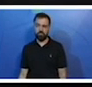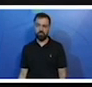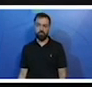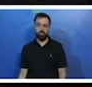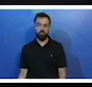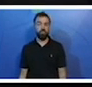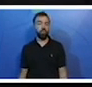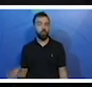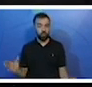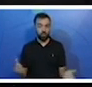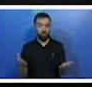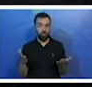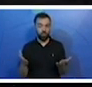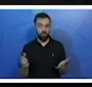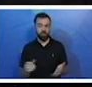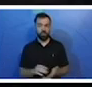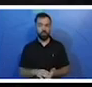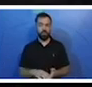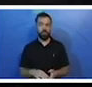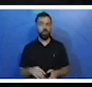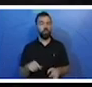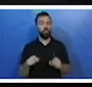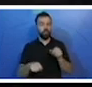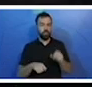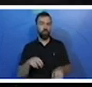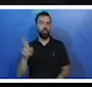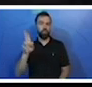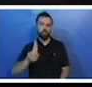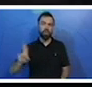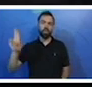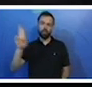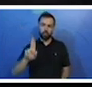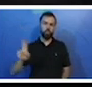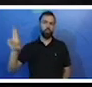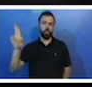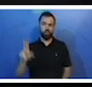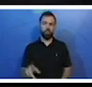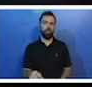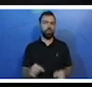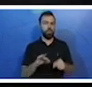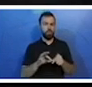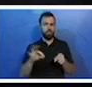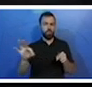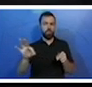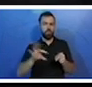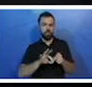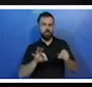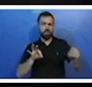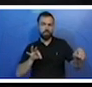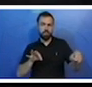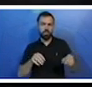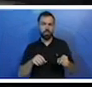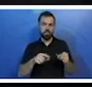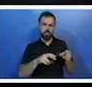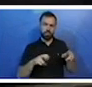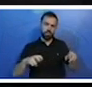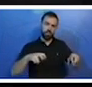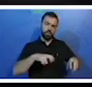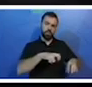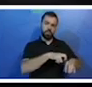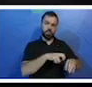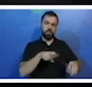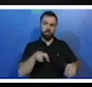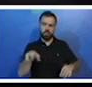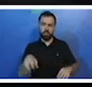Ainda nos dias de hoje, a bicicleta é um dos meios de transporte mais utilizados para médias e pequenas distâncias, e é uma prática